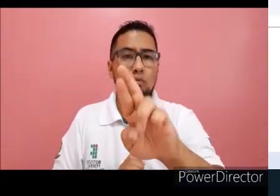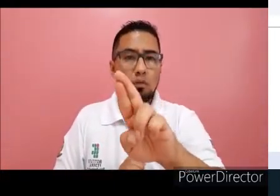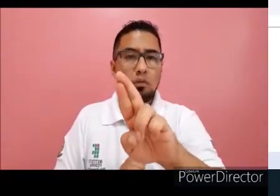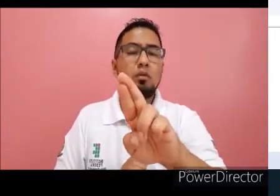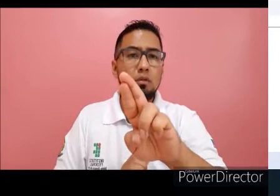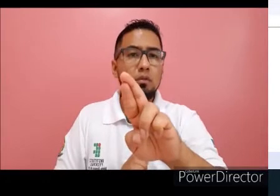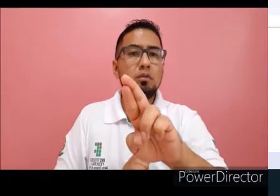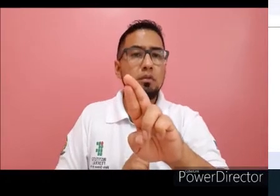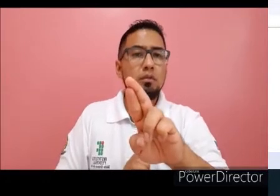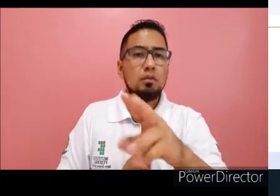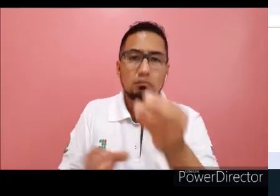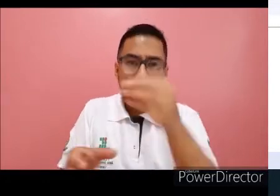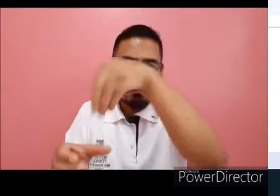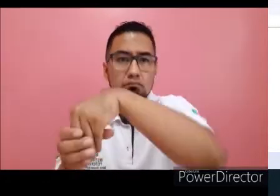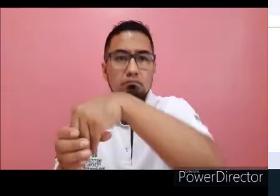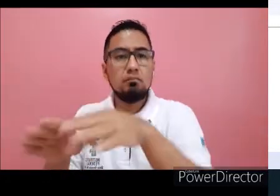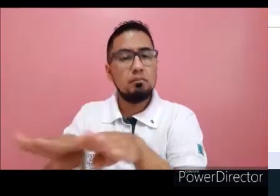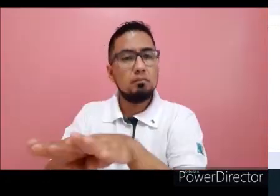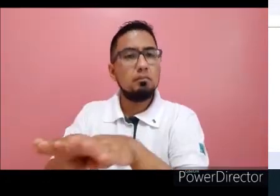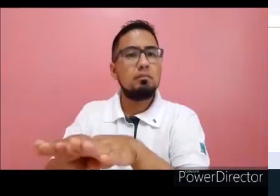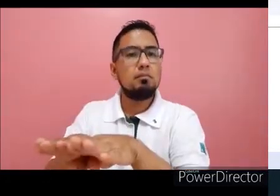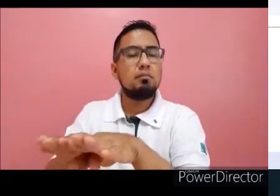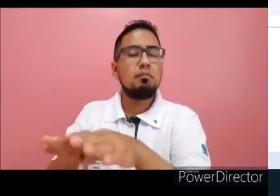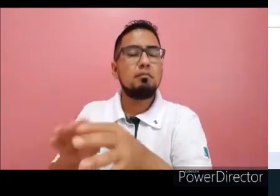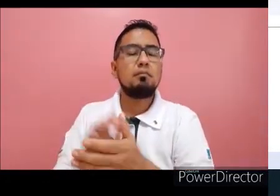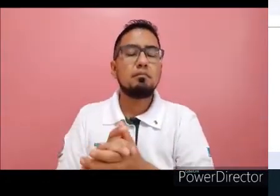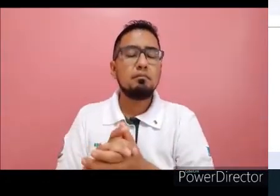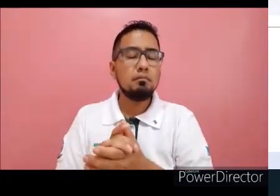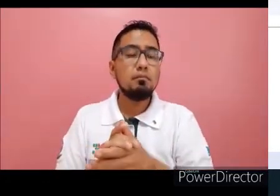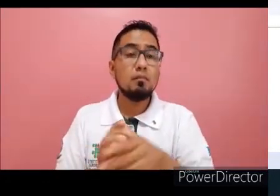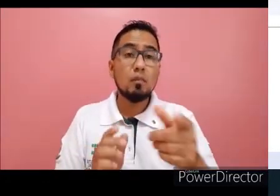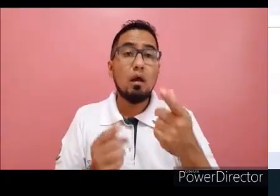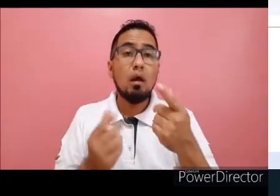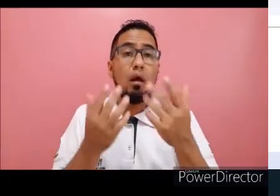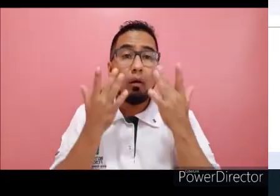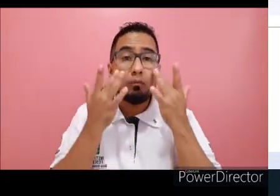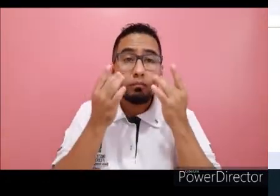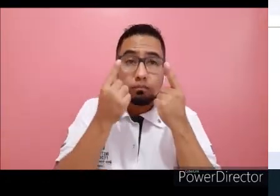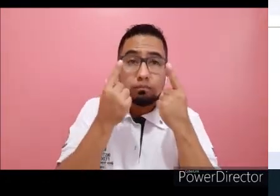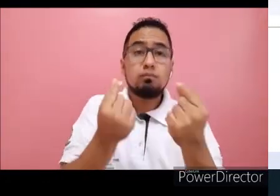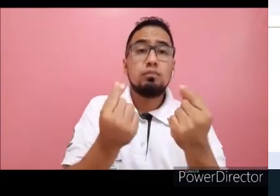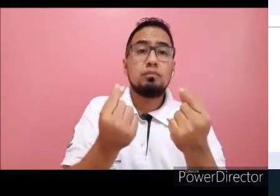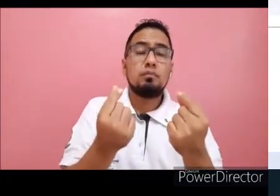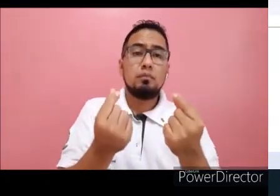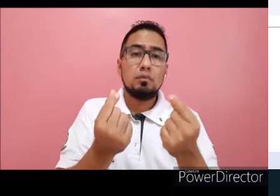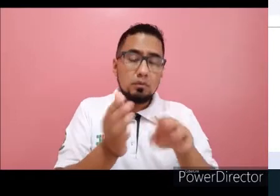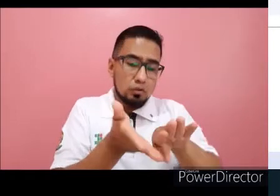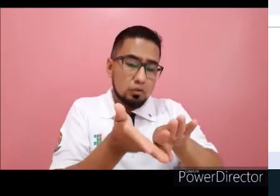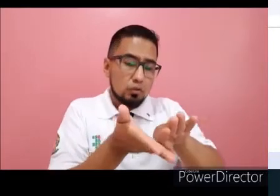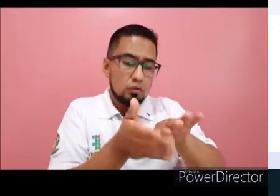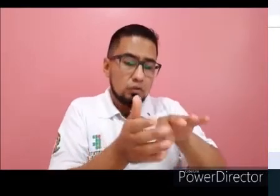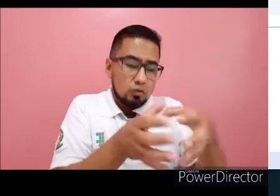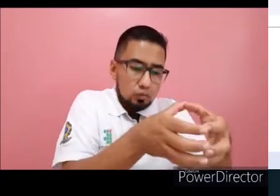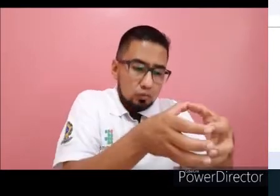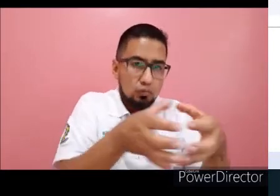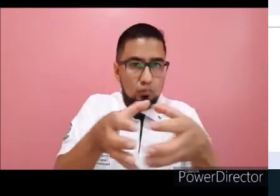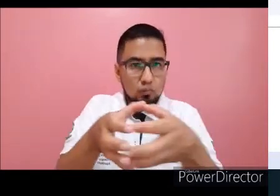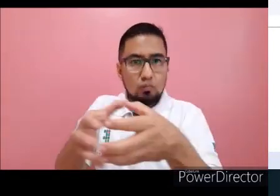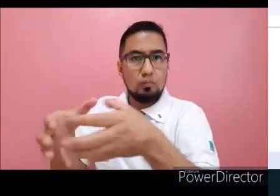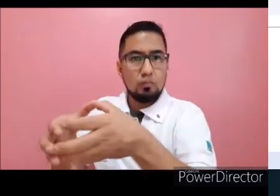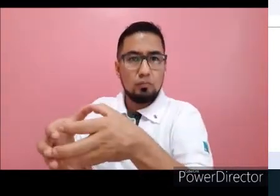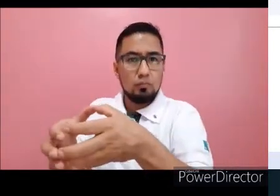entre as telas e o banco, talvez, né? Então, pessoal, é interessante a gente dividir